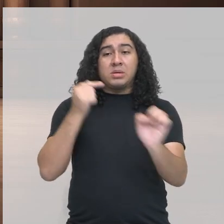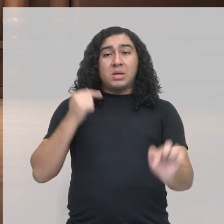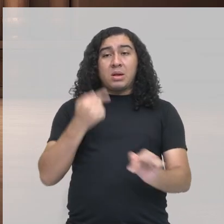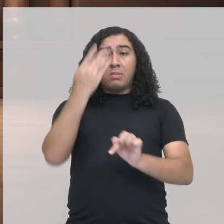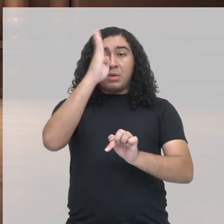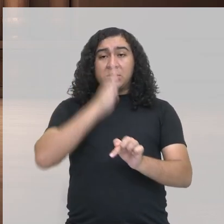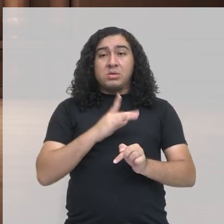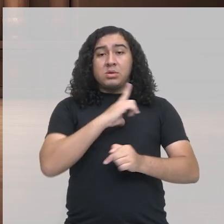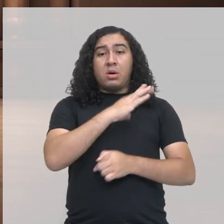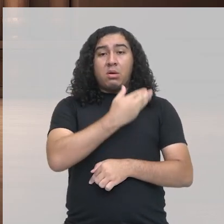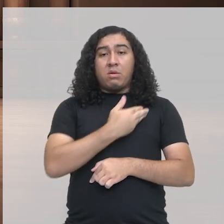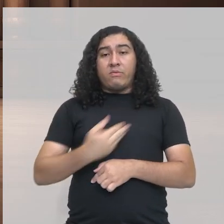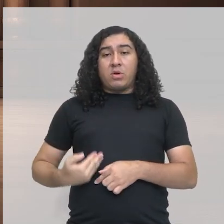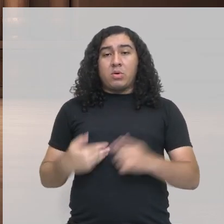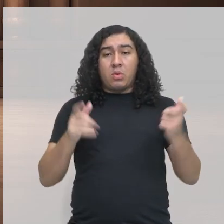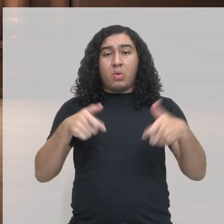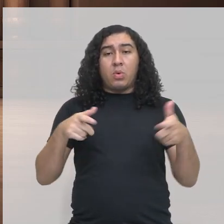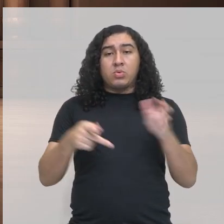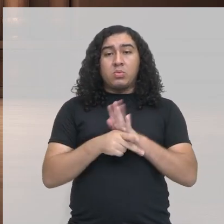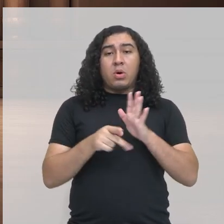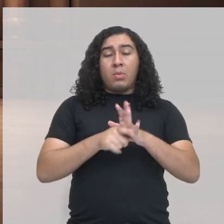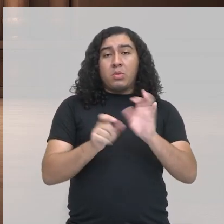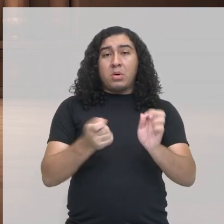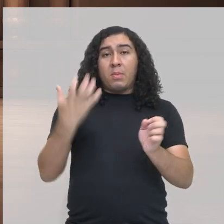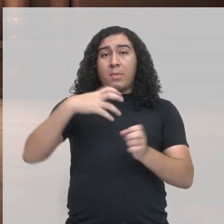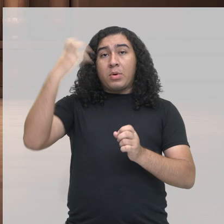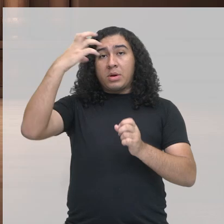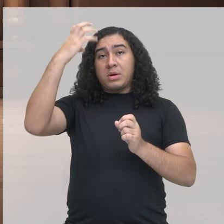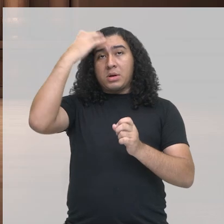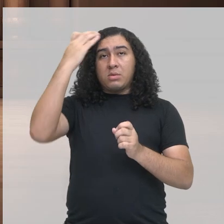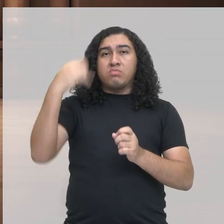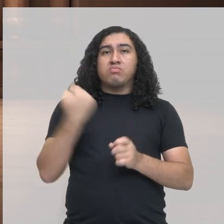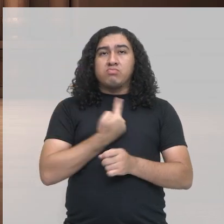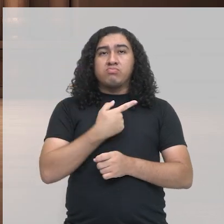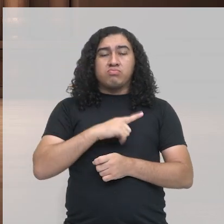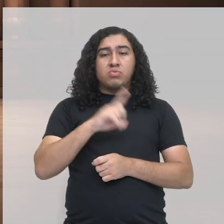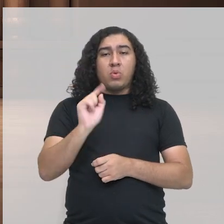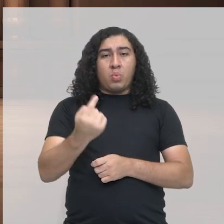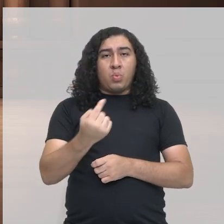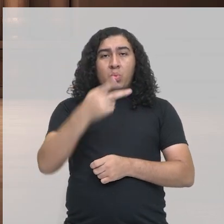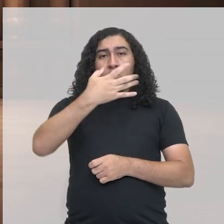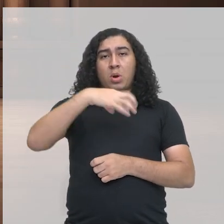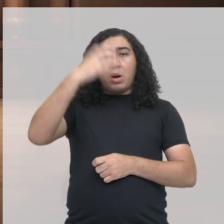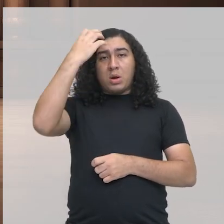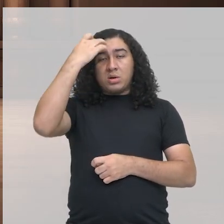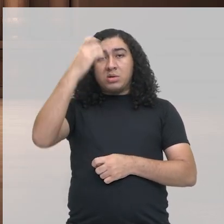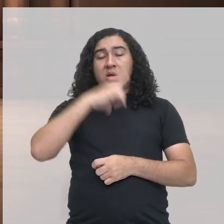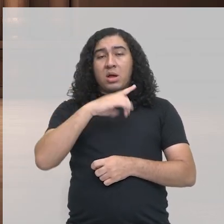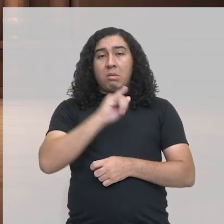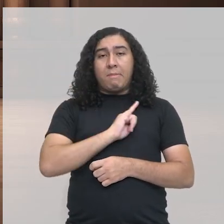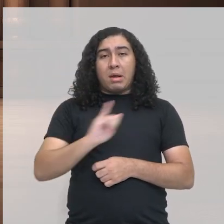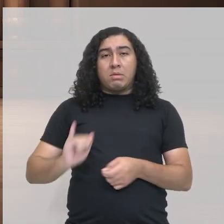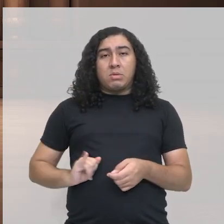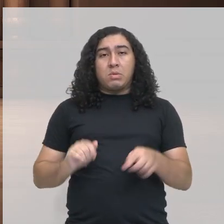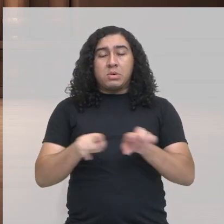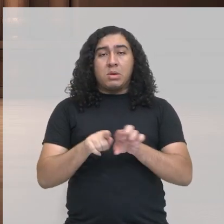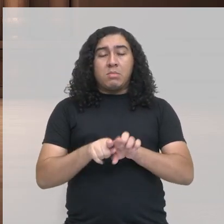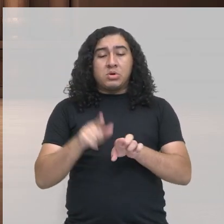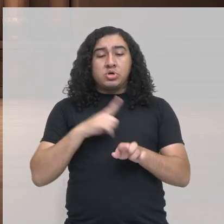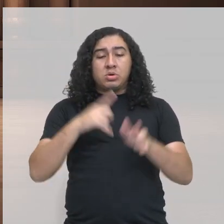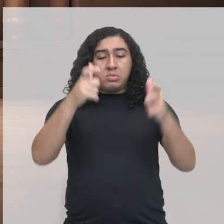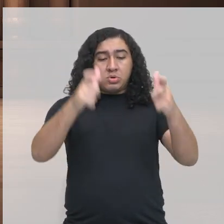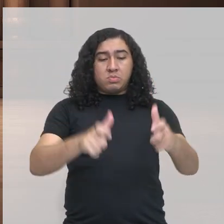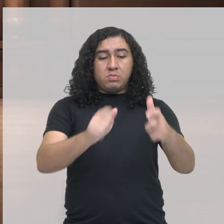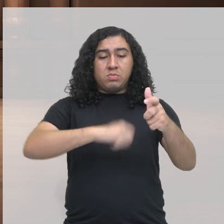foi governado, né, por uma monarquia, né? Nós tivemos um rei, nós tivemos um imperador, nós tivemos um império aqui